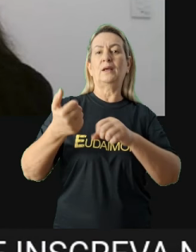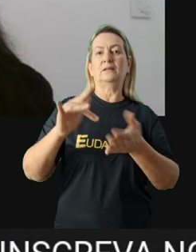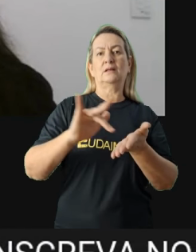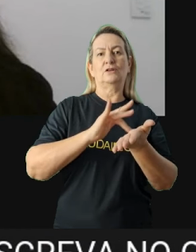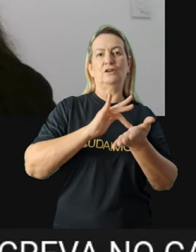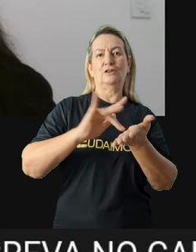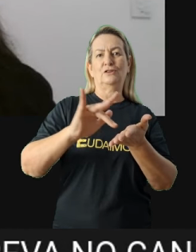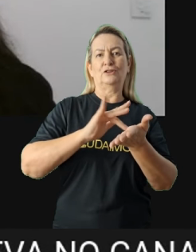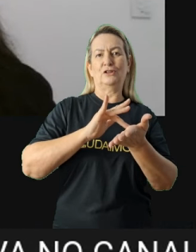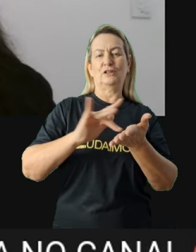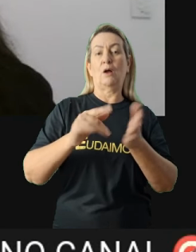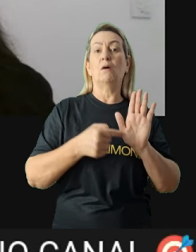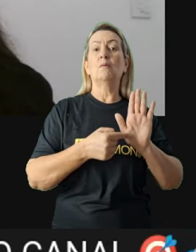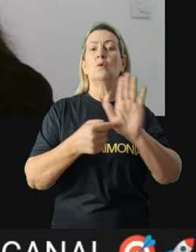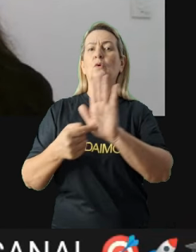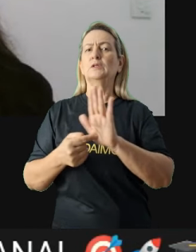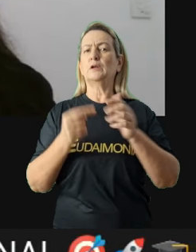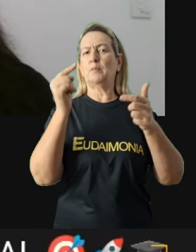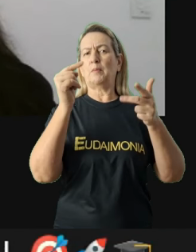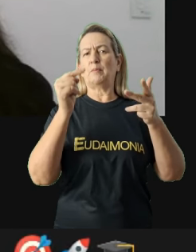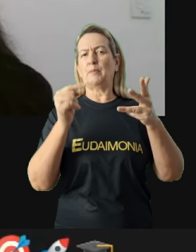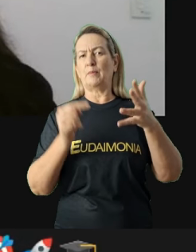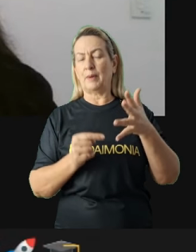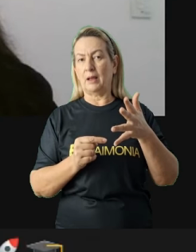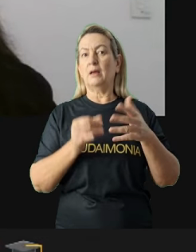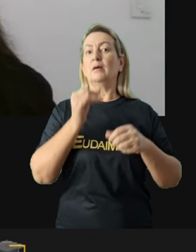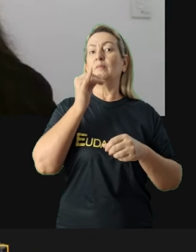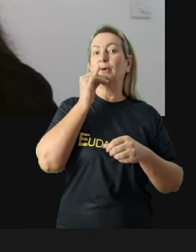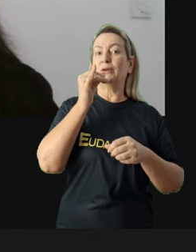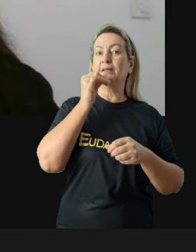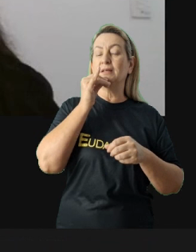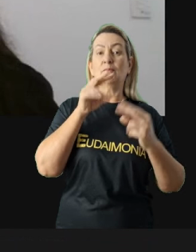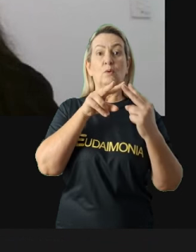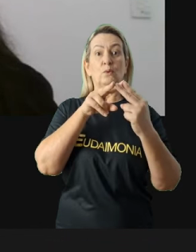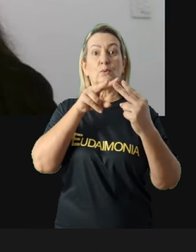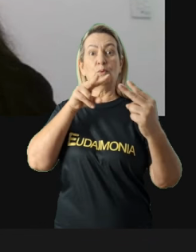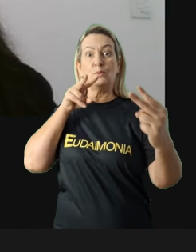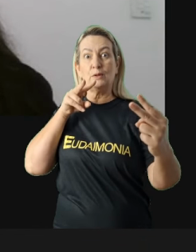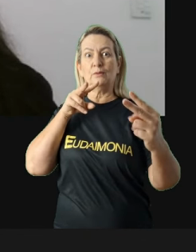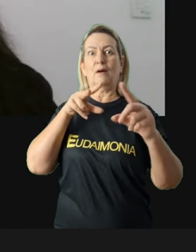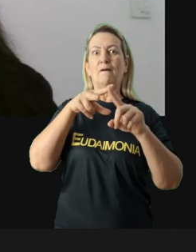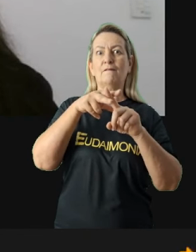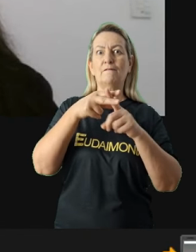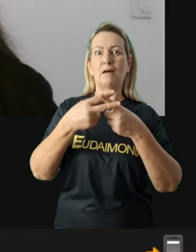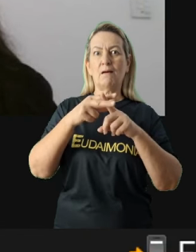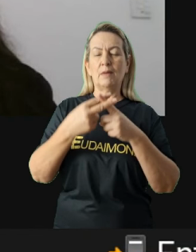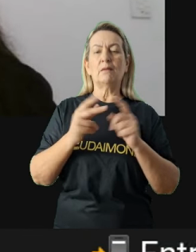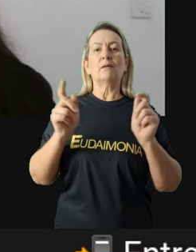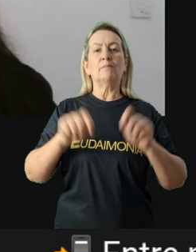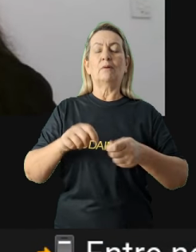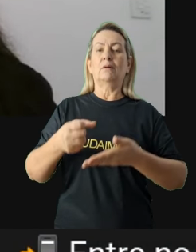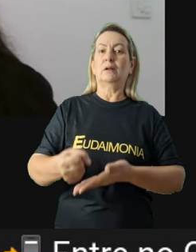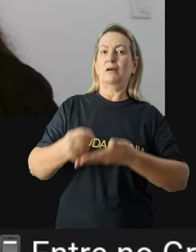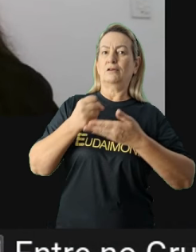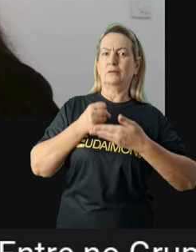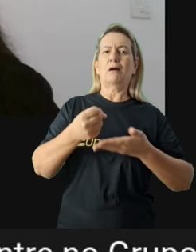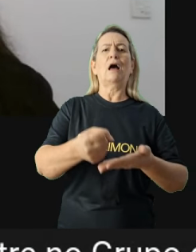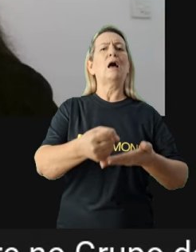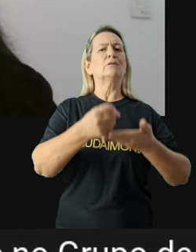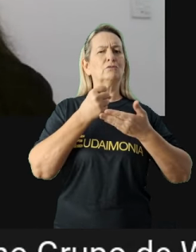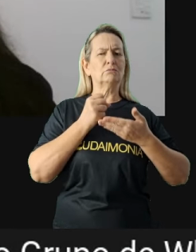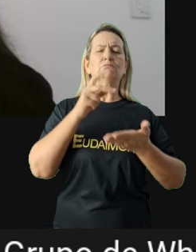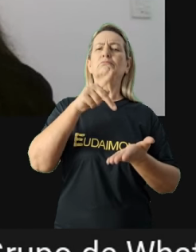em desenvolver a fluência digital, mostrando outras possibilidades, mostrando as tecnologias digitais e virtuais como ferramentas que